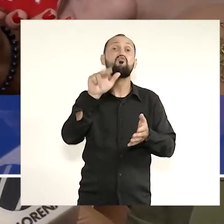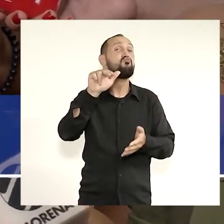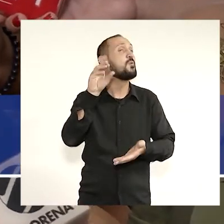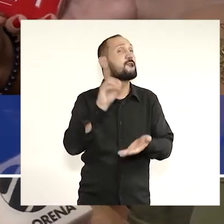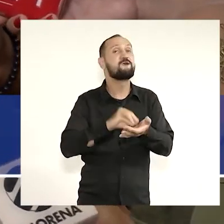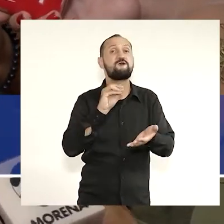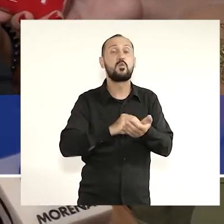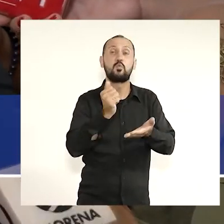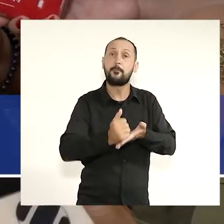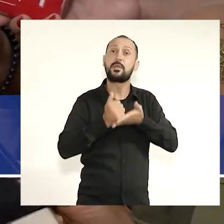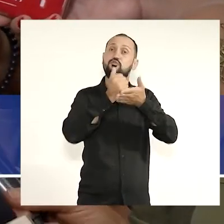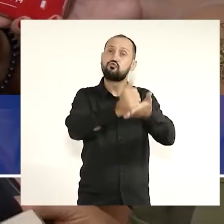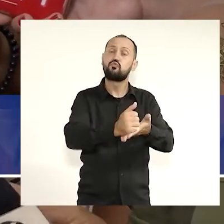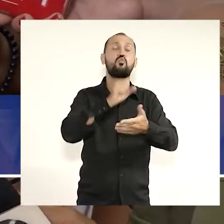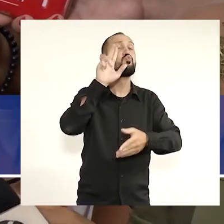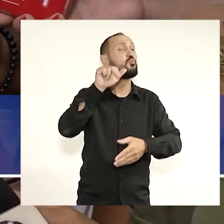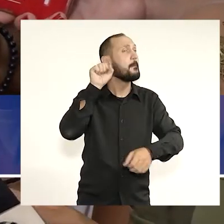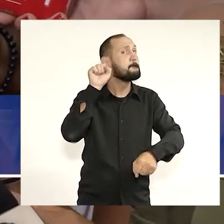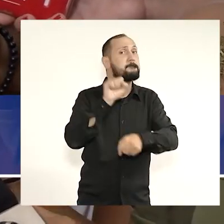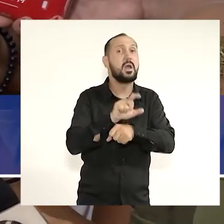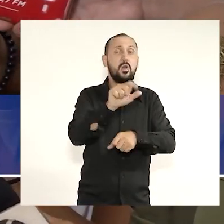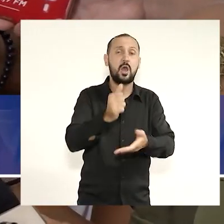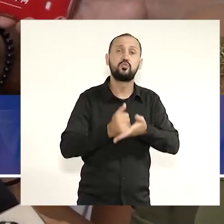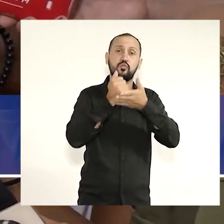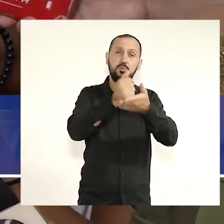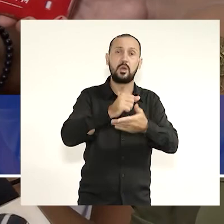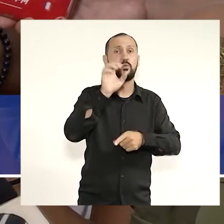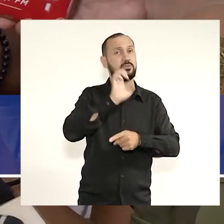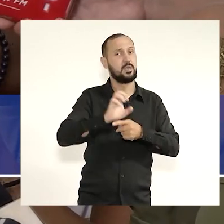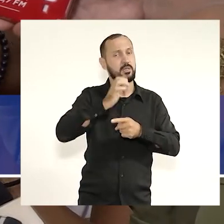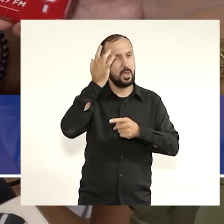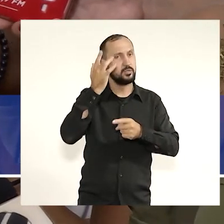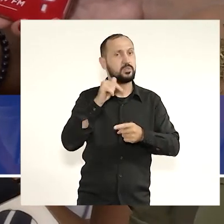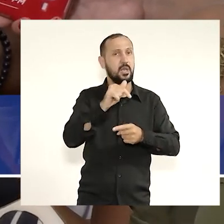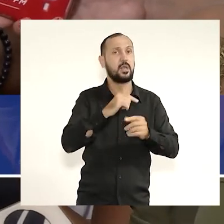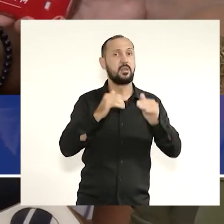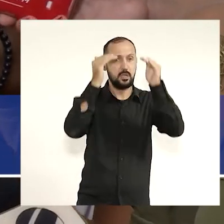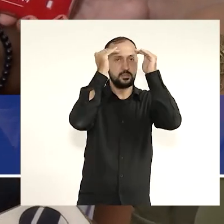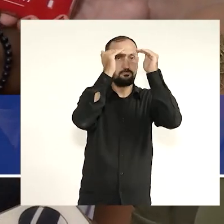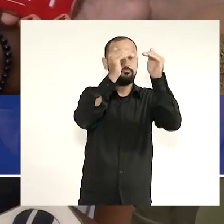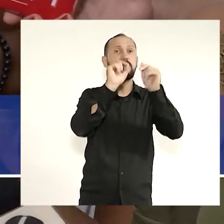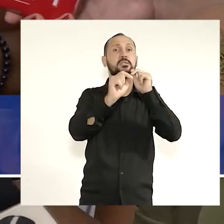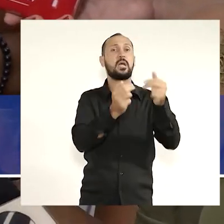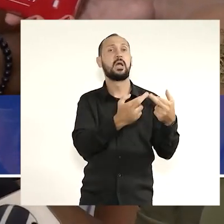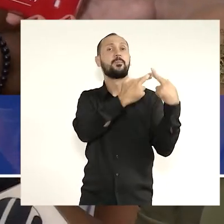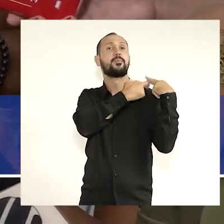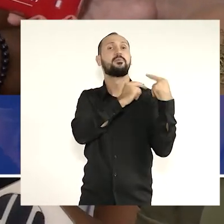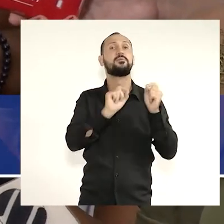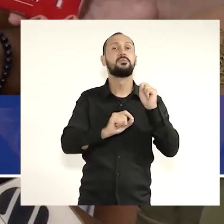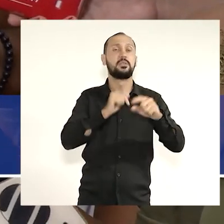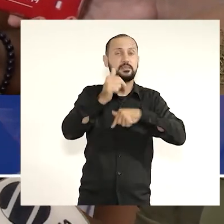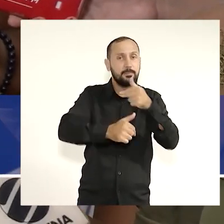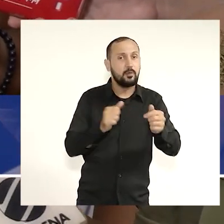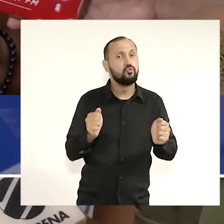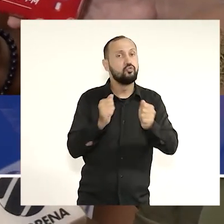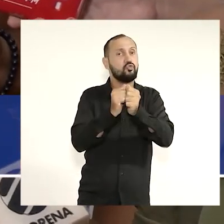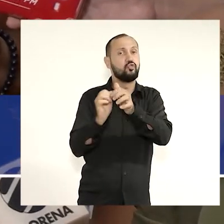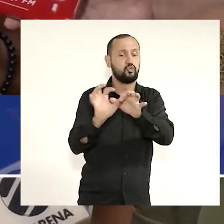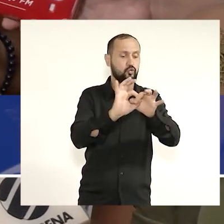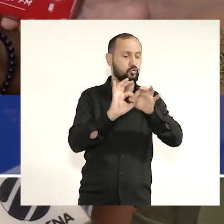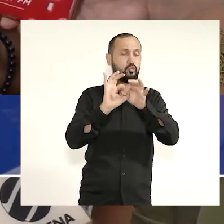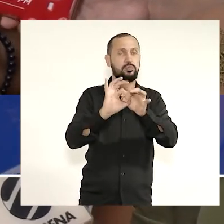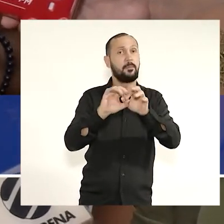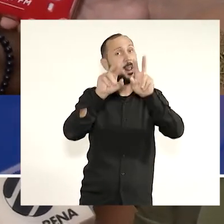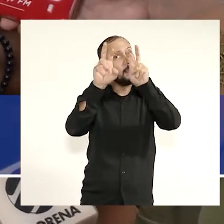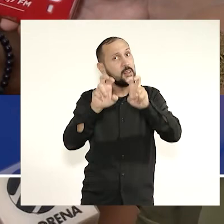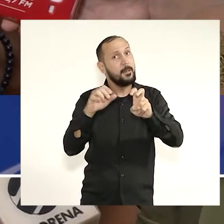pessoas, o cidadão e a cidadã. Então acho que isso vai permanecer e vai perdurar, essa responsabilidade, essa atuação